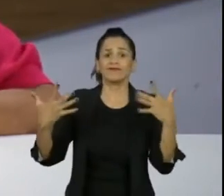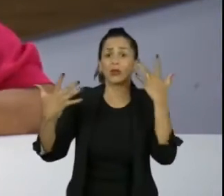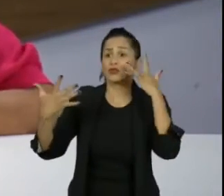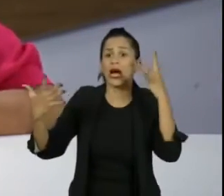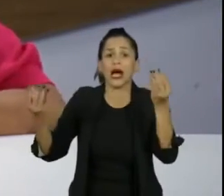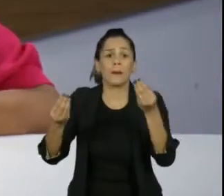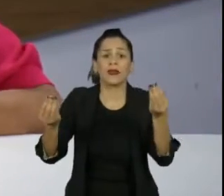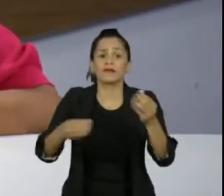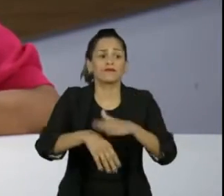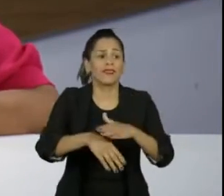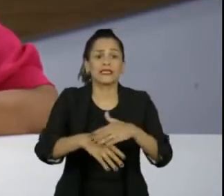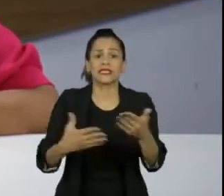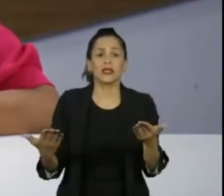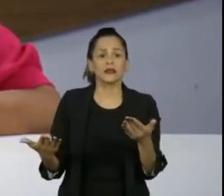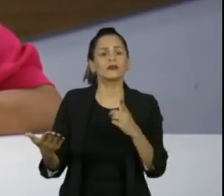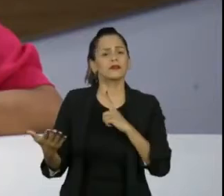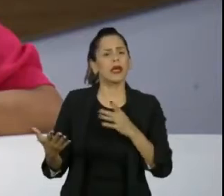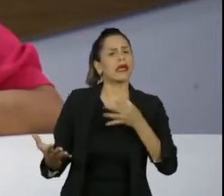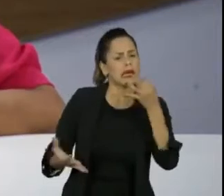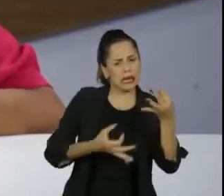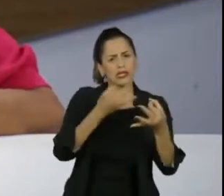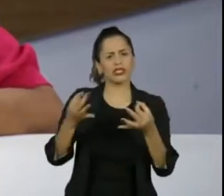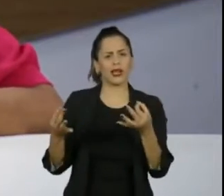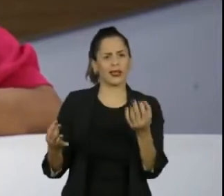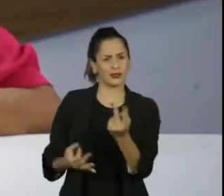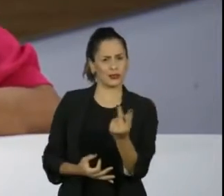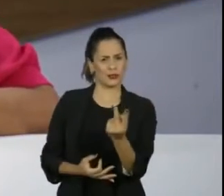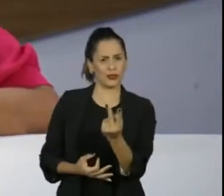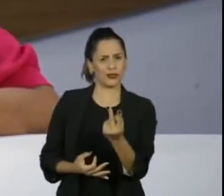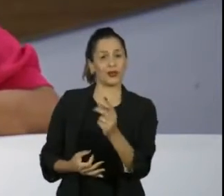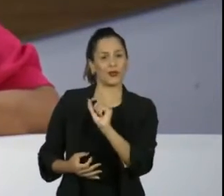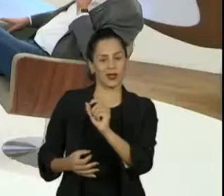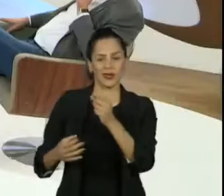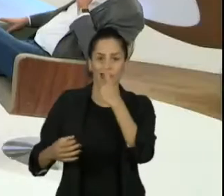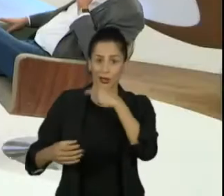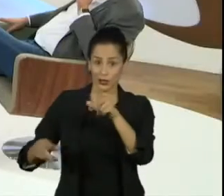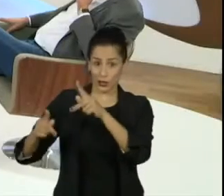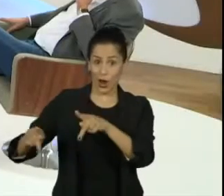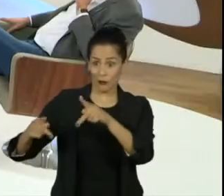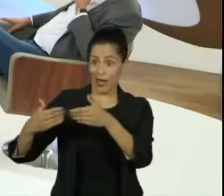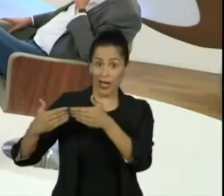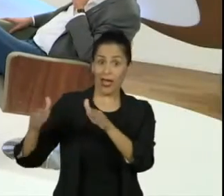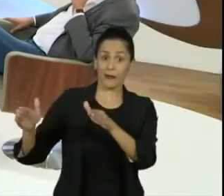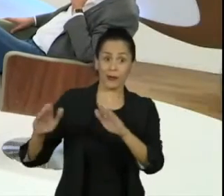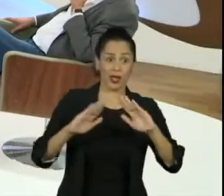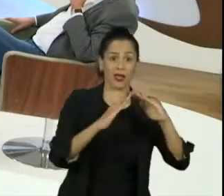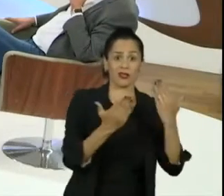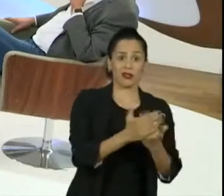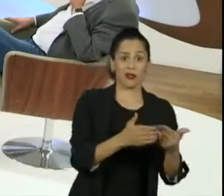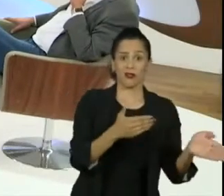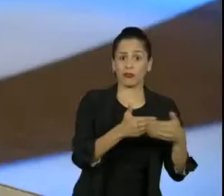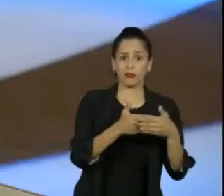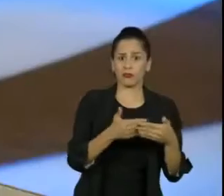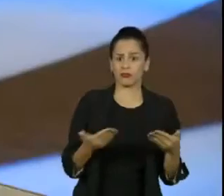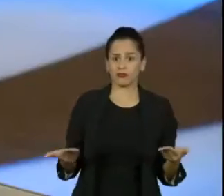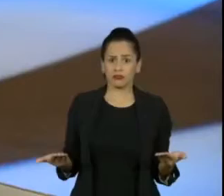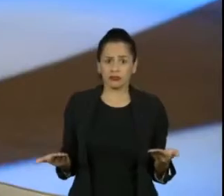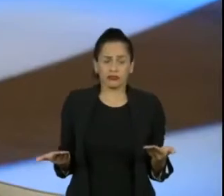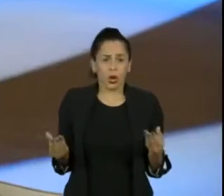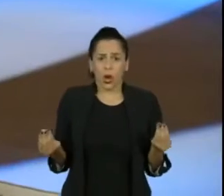críticas feitas à gestão do senhor em relação à pandemia. A abertura dos shoppings e o funcionamento das escolas.